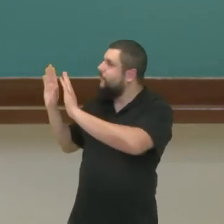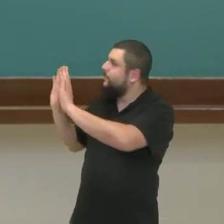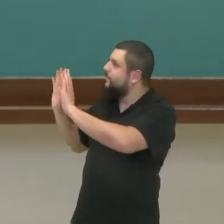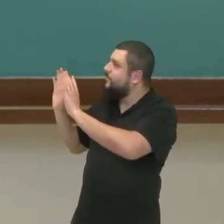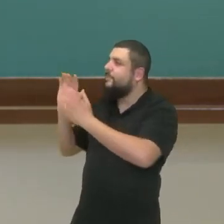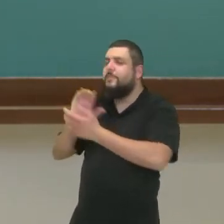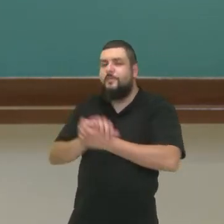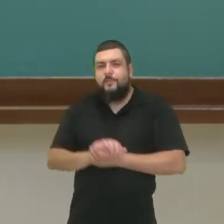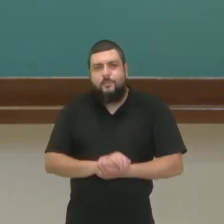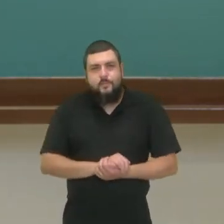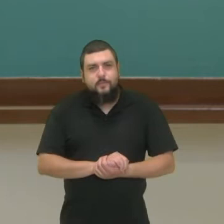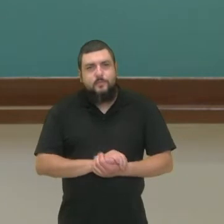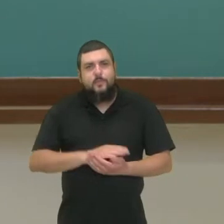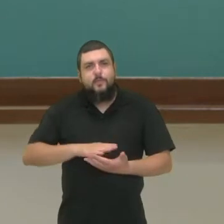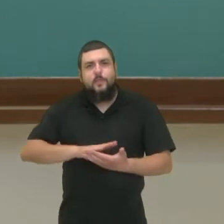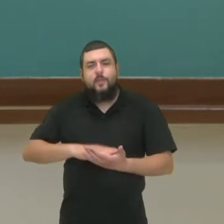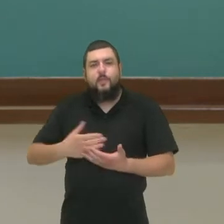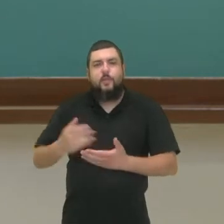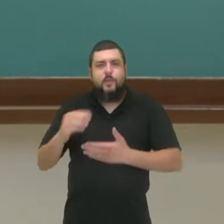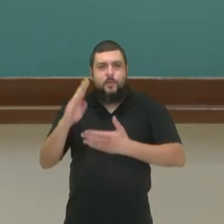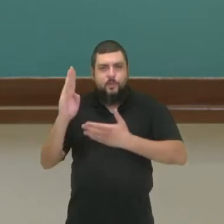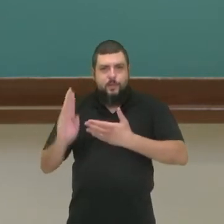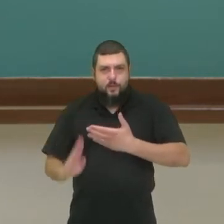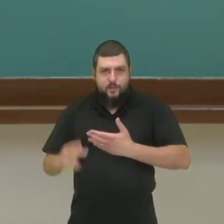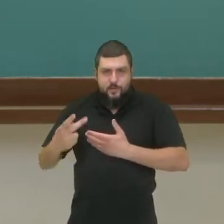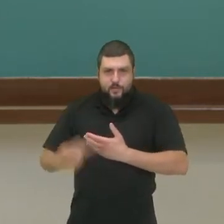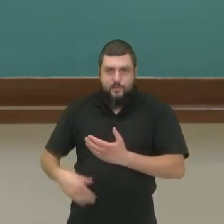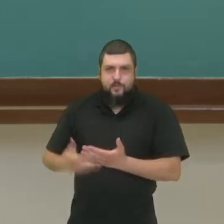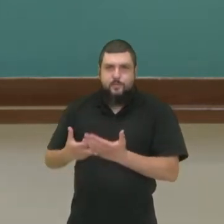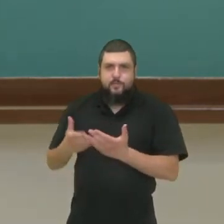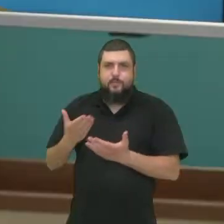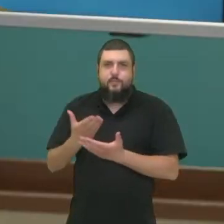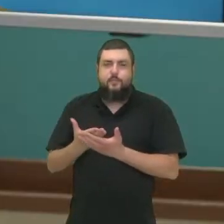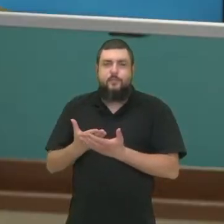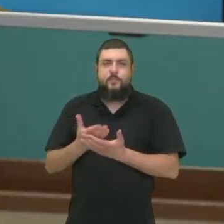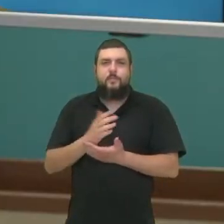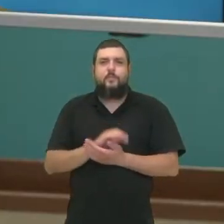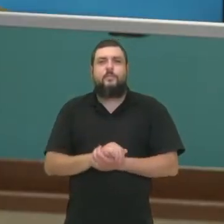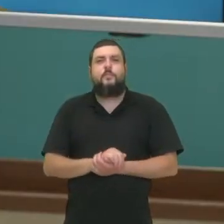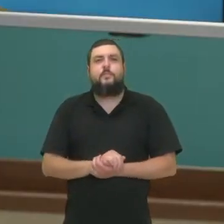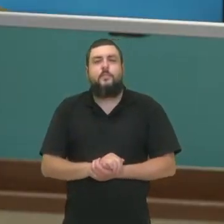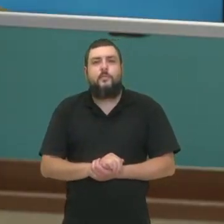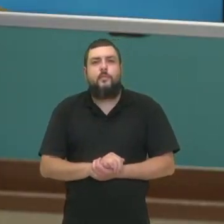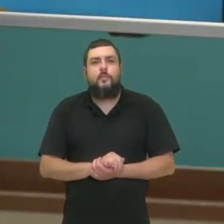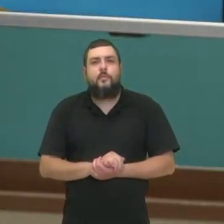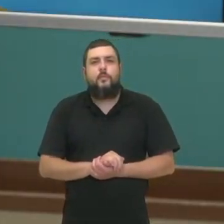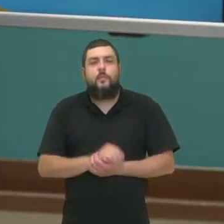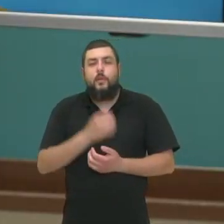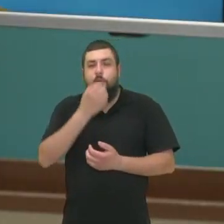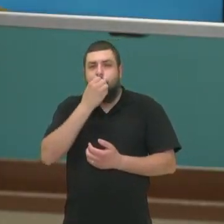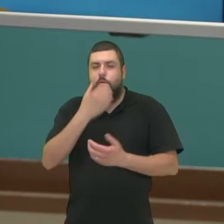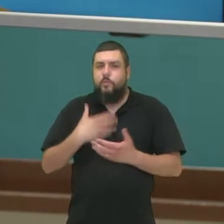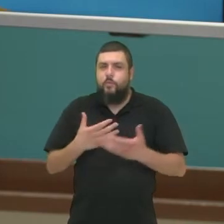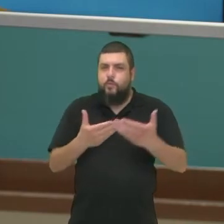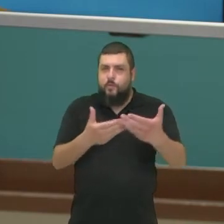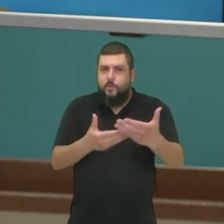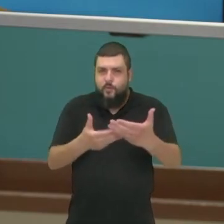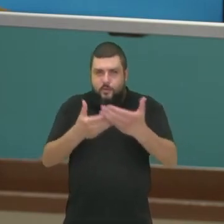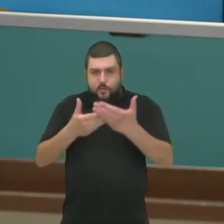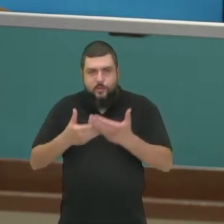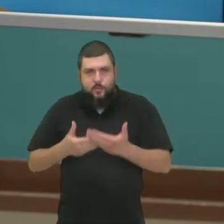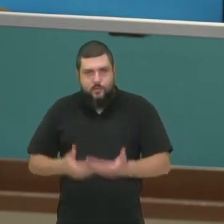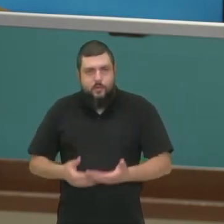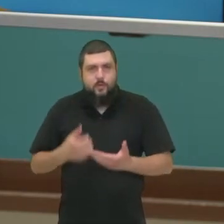a interpretação de Libras desta aula. Galerinha, em nome da Secretaria da Educação do Estado do Paraná, sejam todos